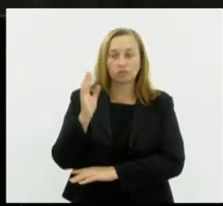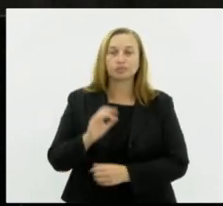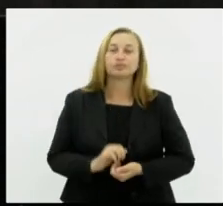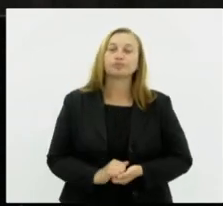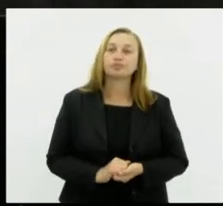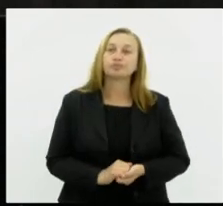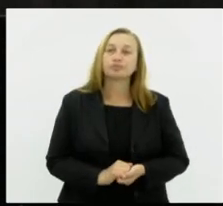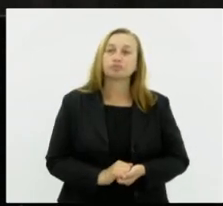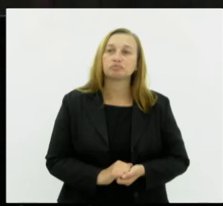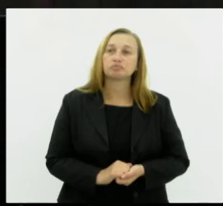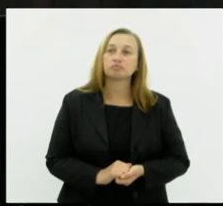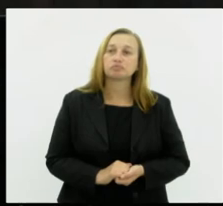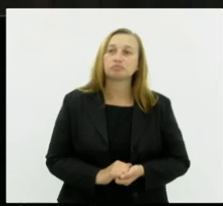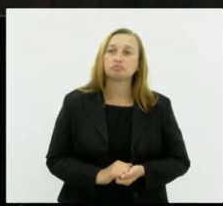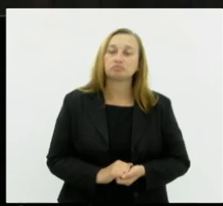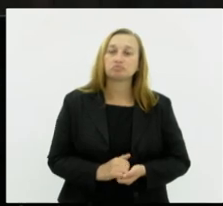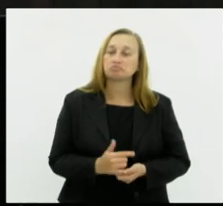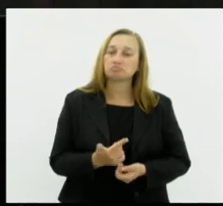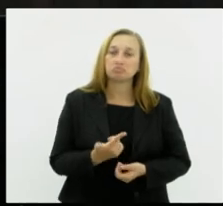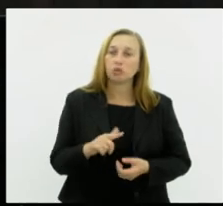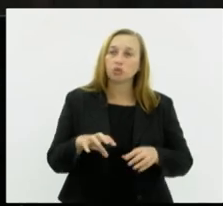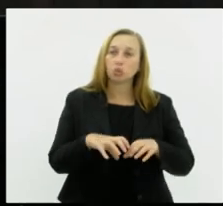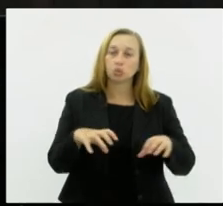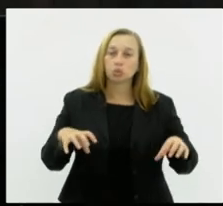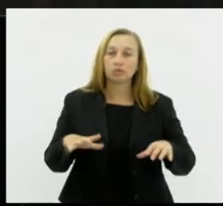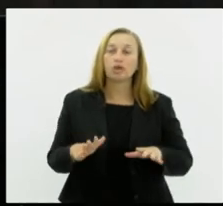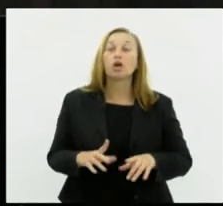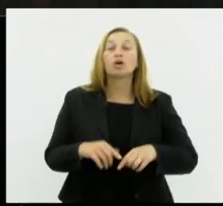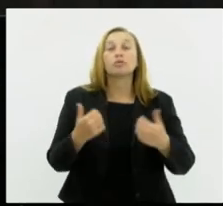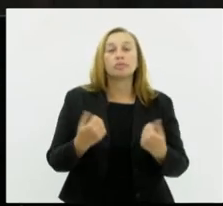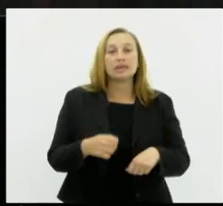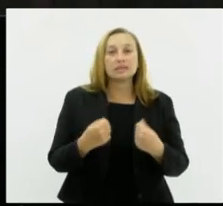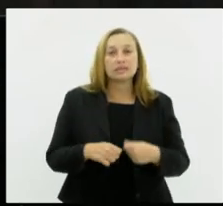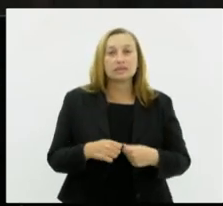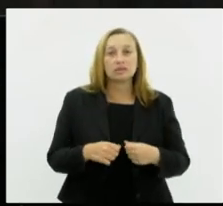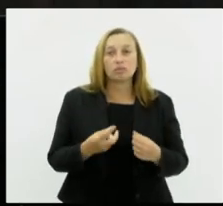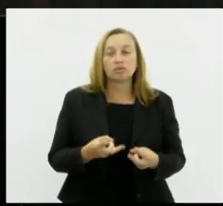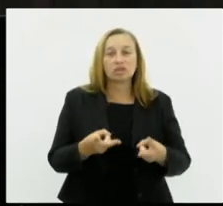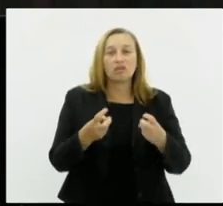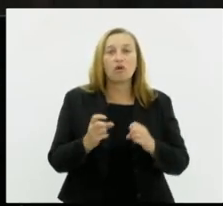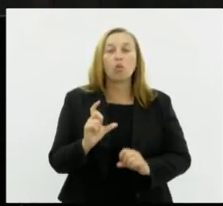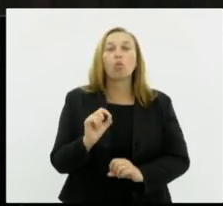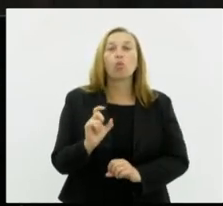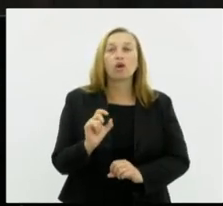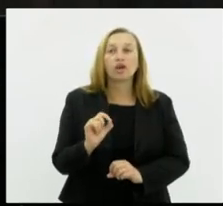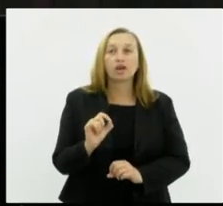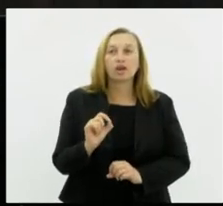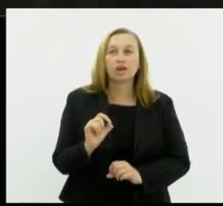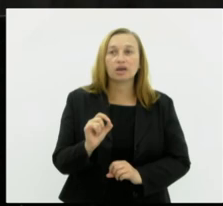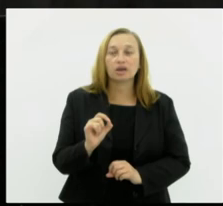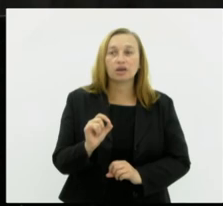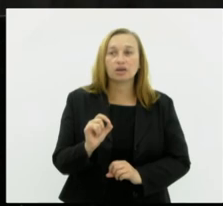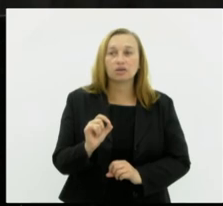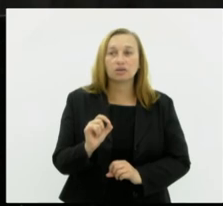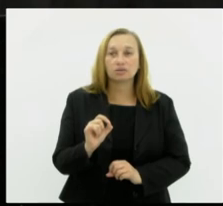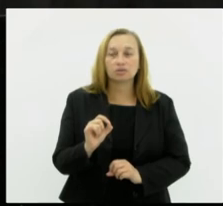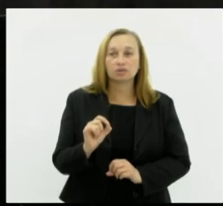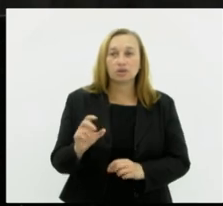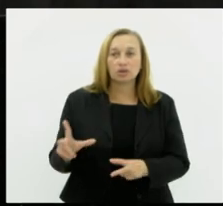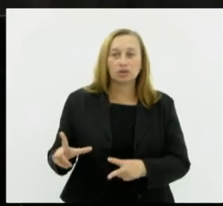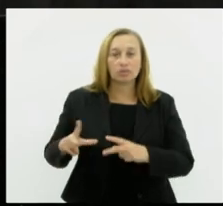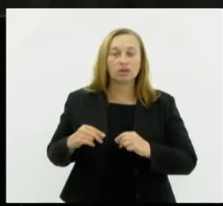não há o que obstacular. O que a gente tem que obstacular é do ponto de vista do mérito